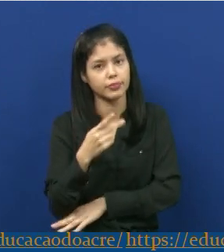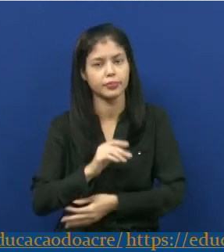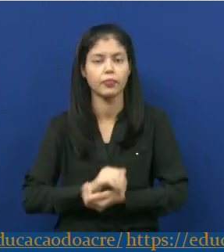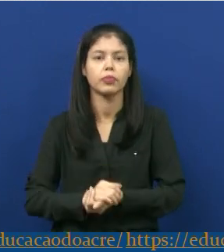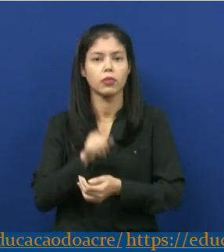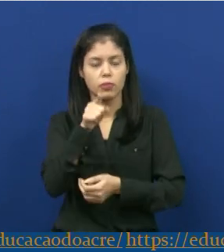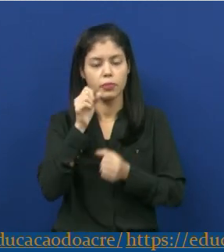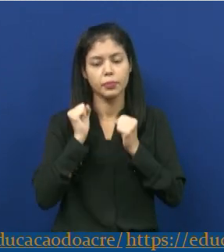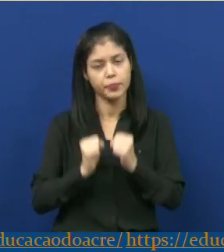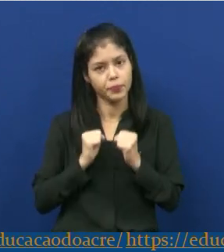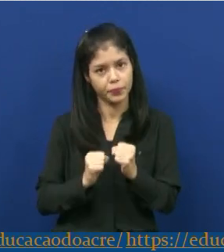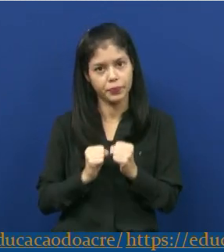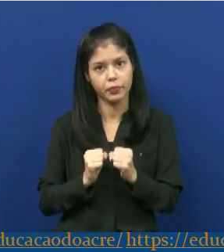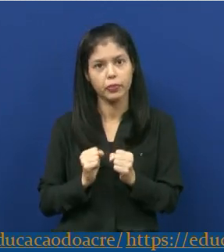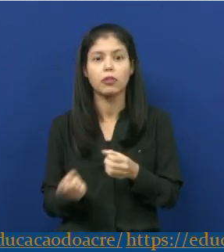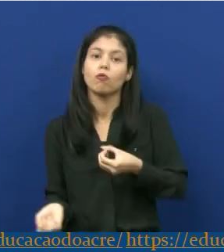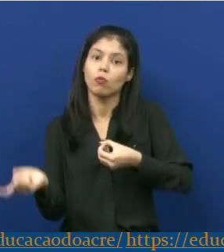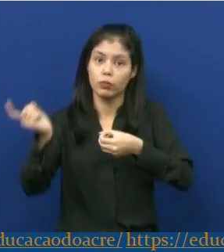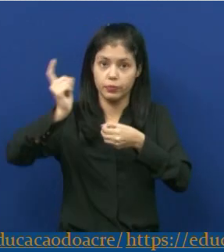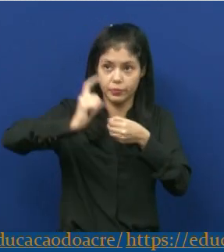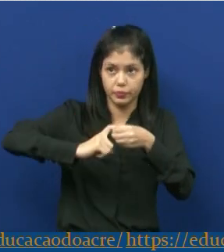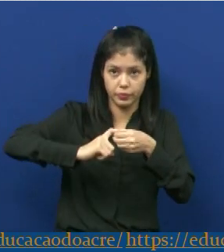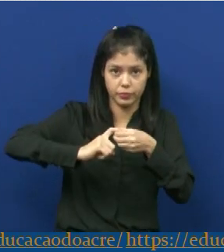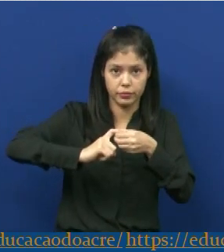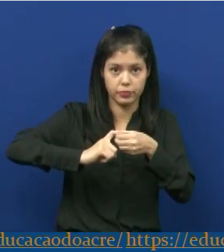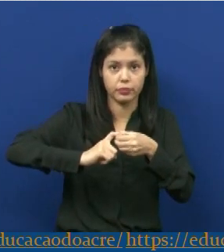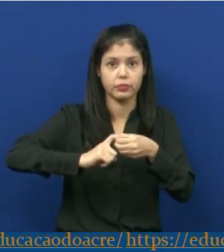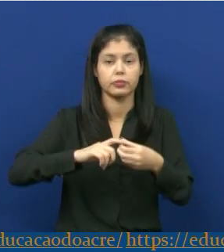Você pode retomar.